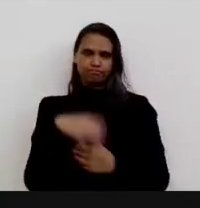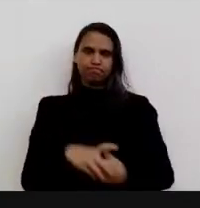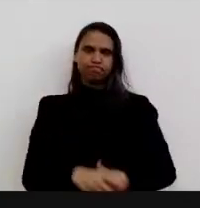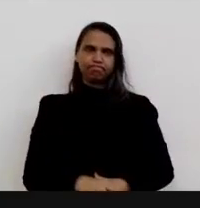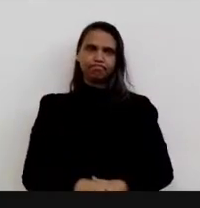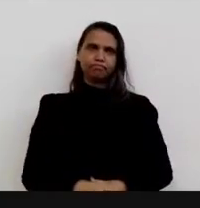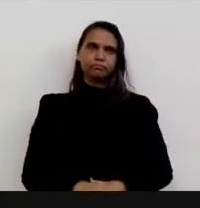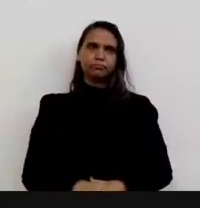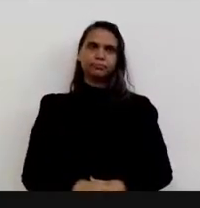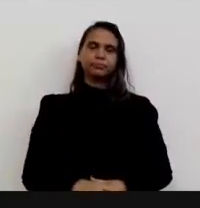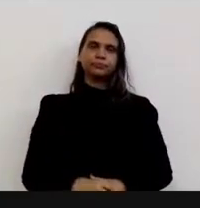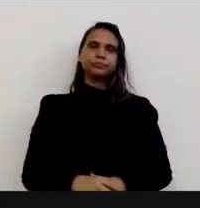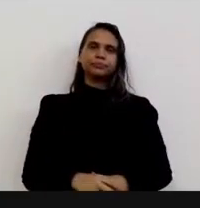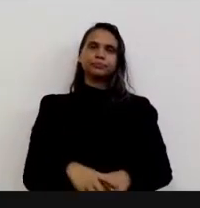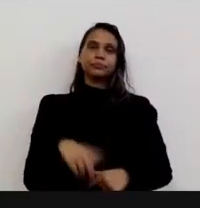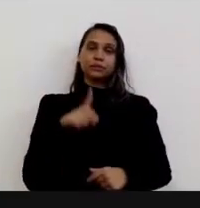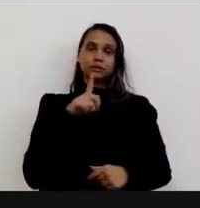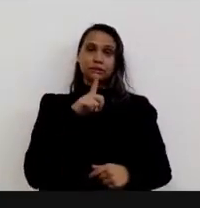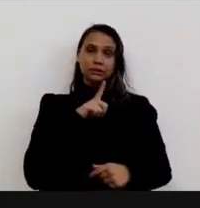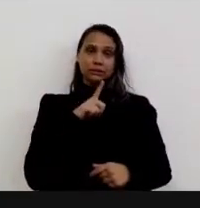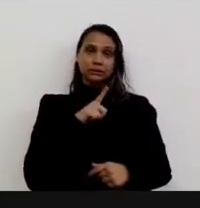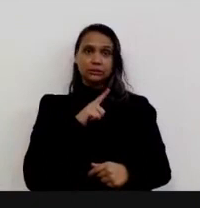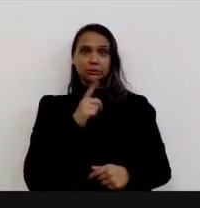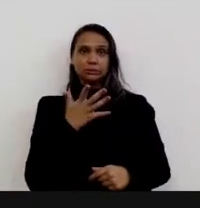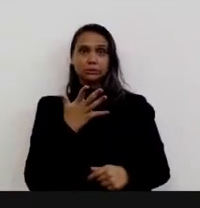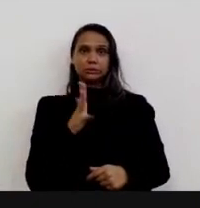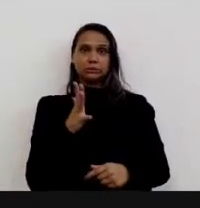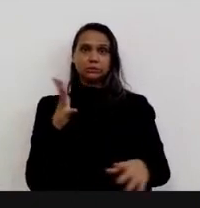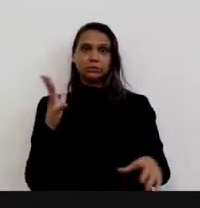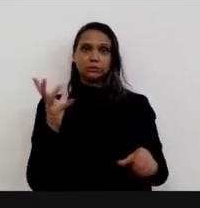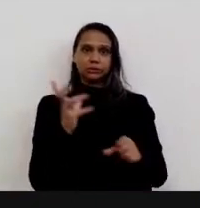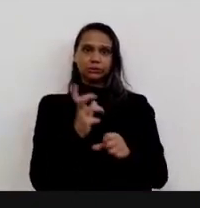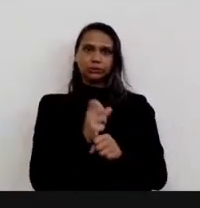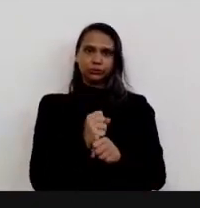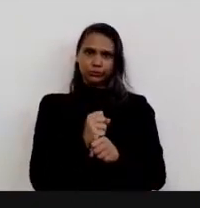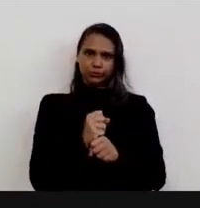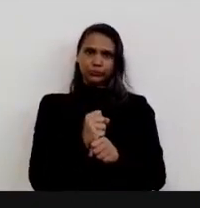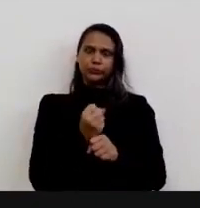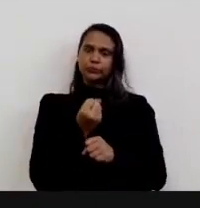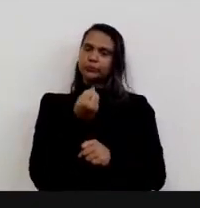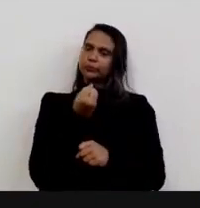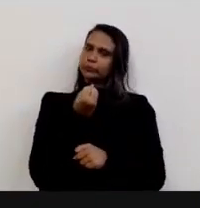as métricas que a gente obteve foi uma acurácia boa, uma